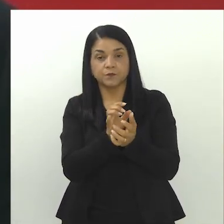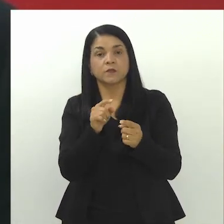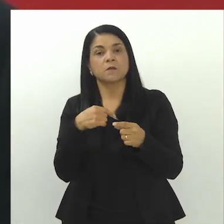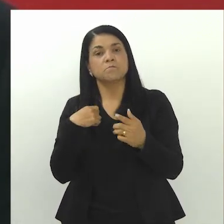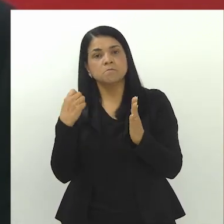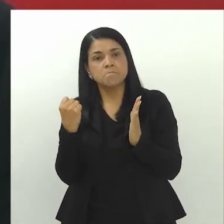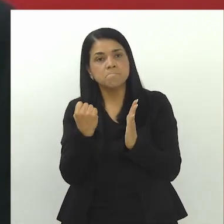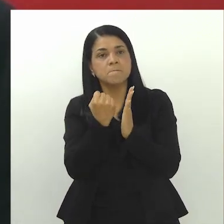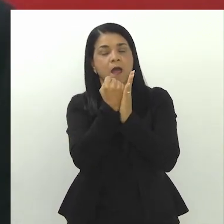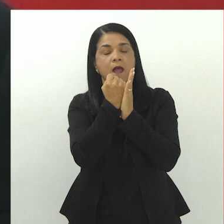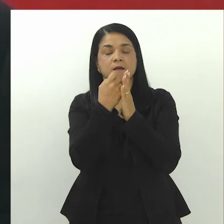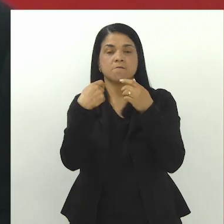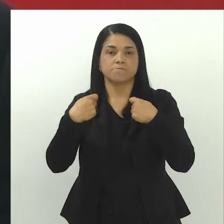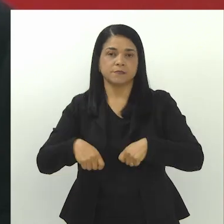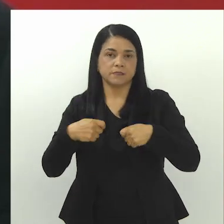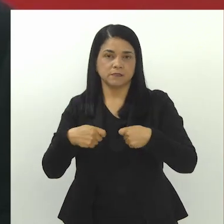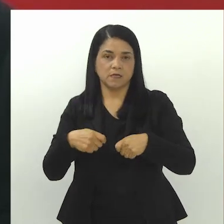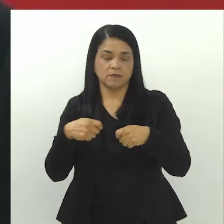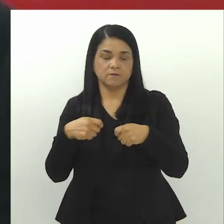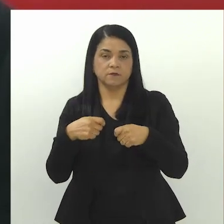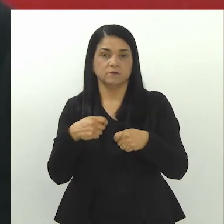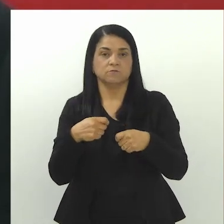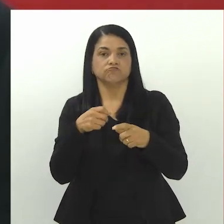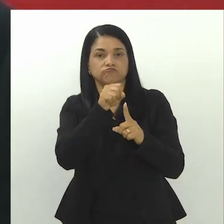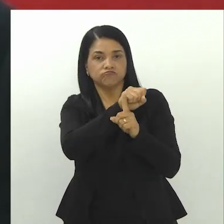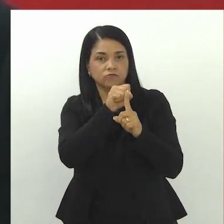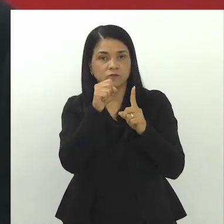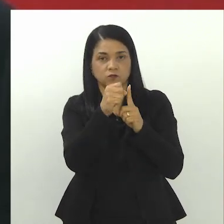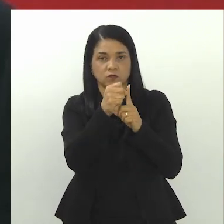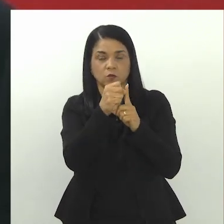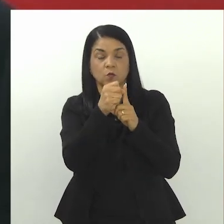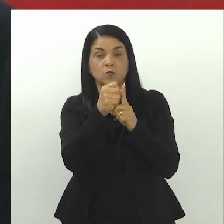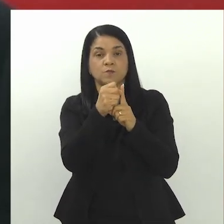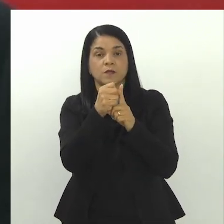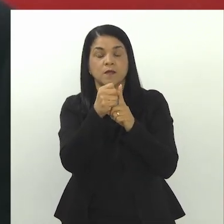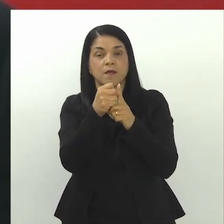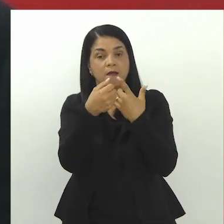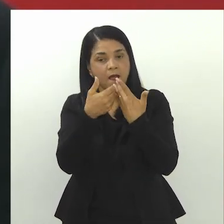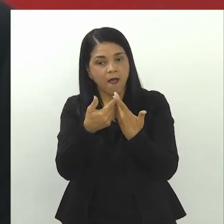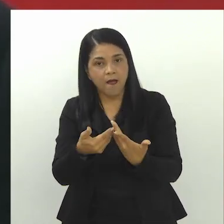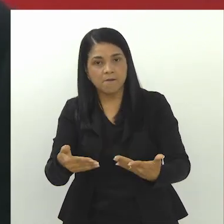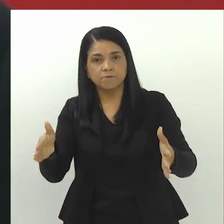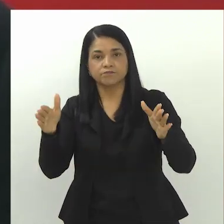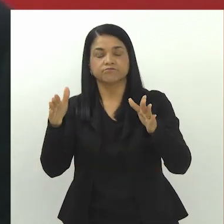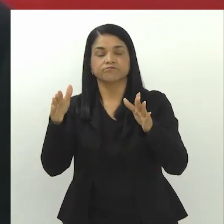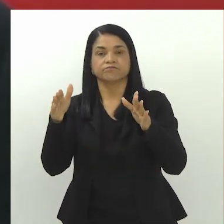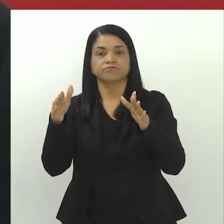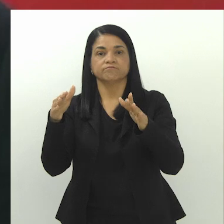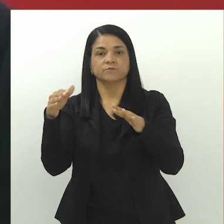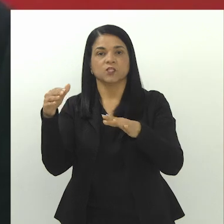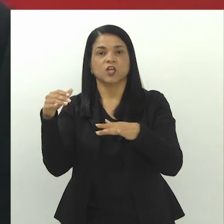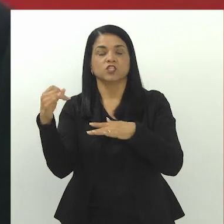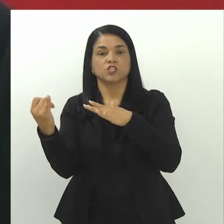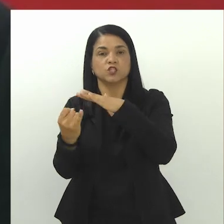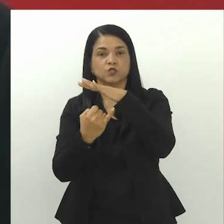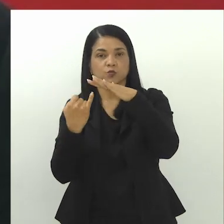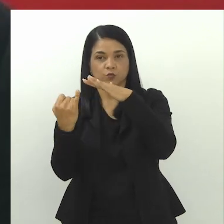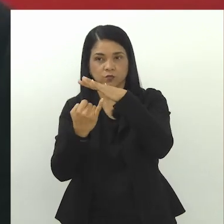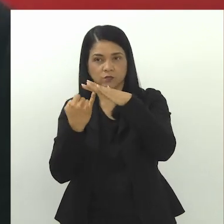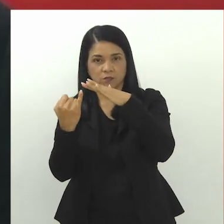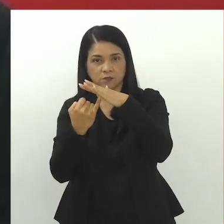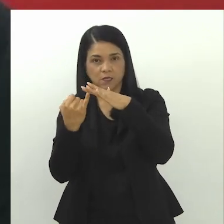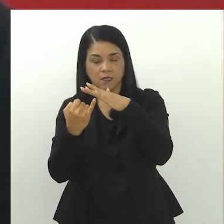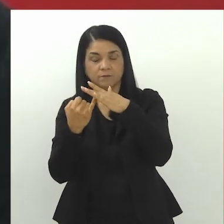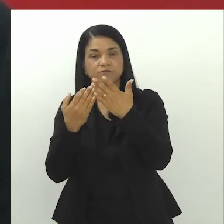uma marca da participação social que fosse capaz de abrir caminhos para a sua institucionalização,